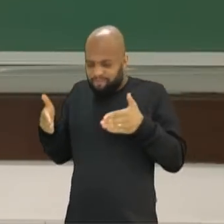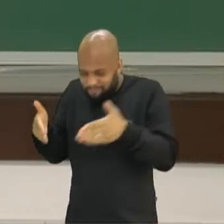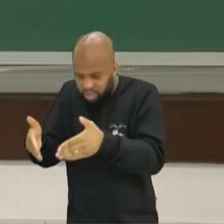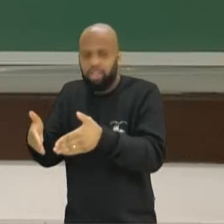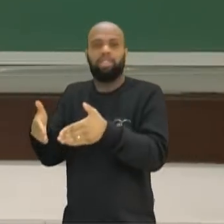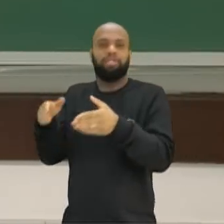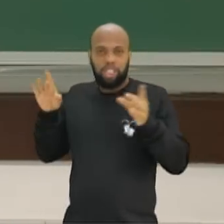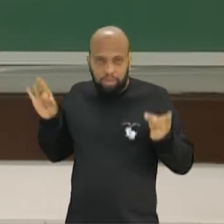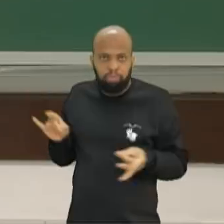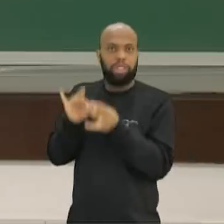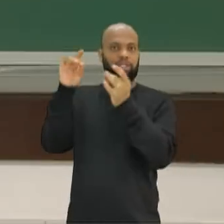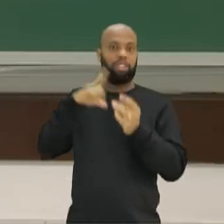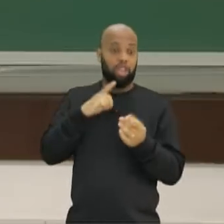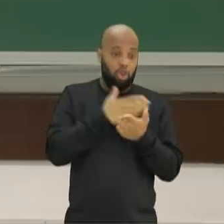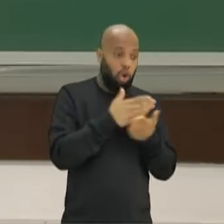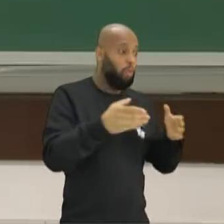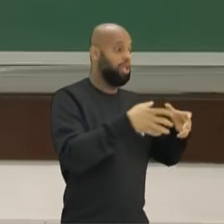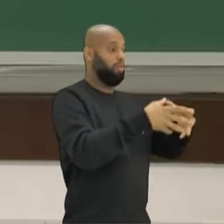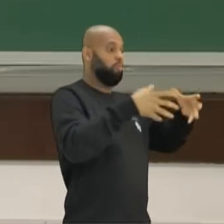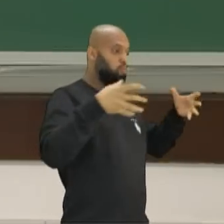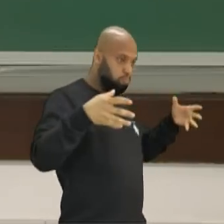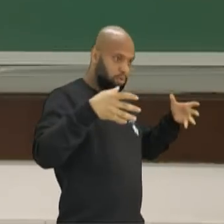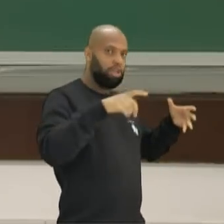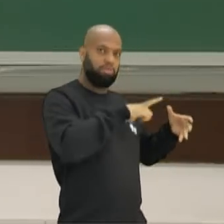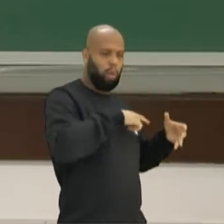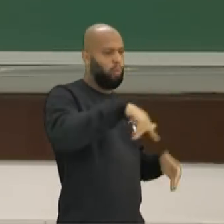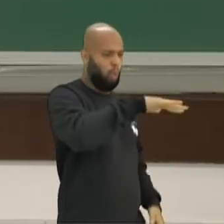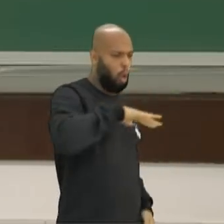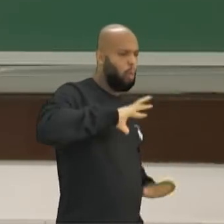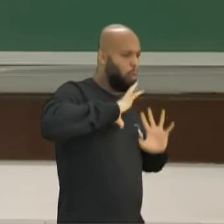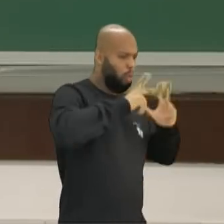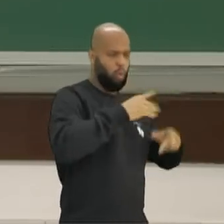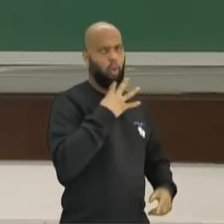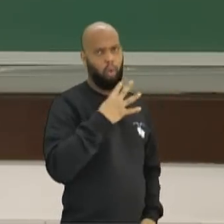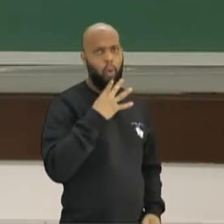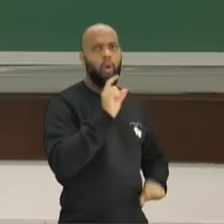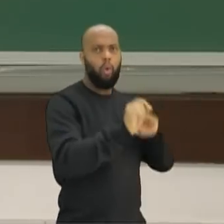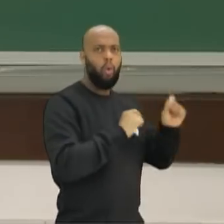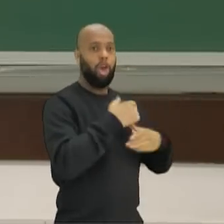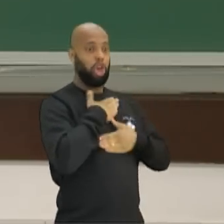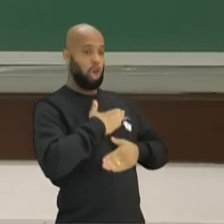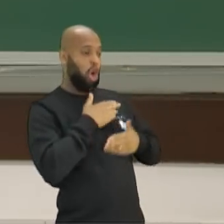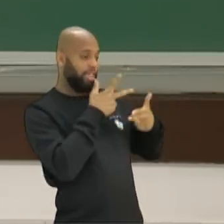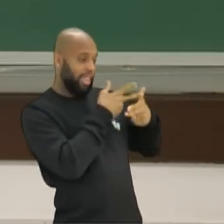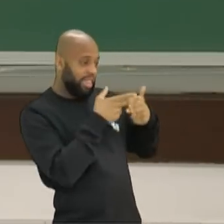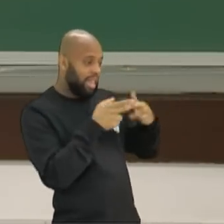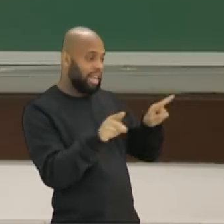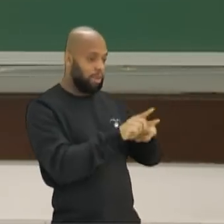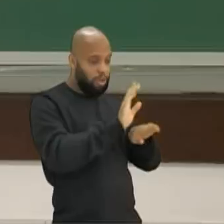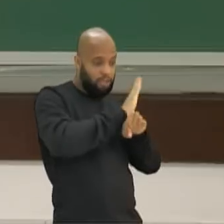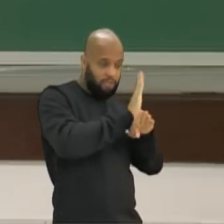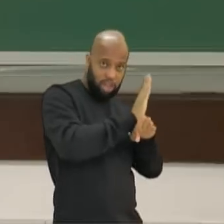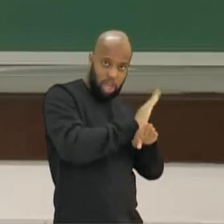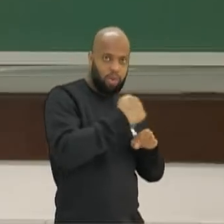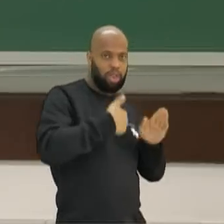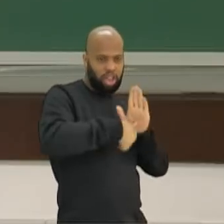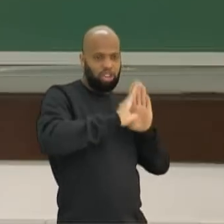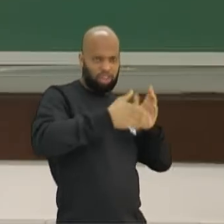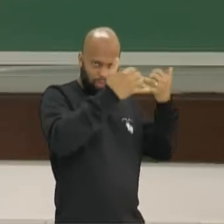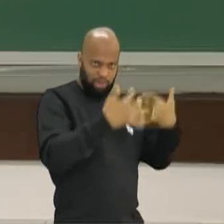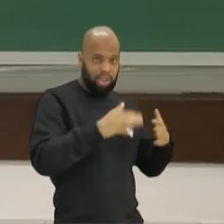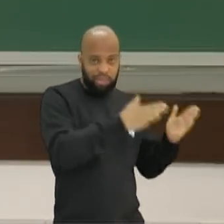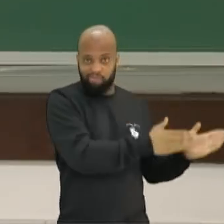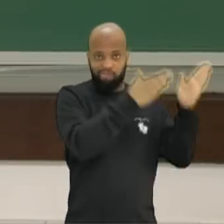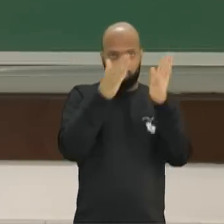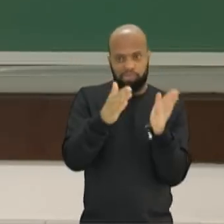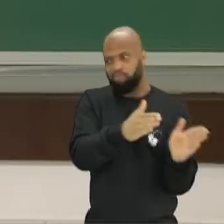essa reportagem. Ele começa de algo mais comum, que seria o entretenimento, séries e filmes, e documentários e outros,